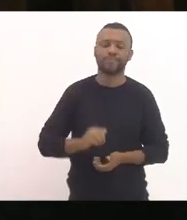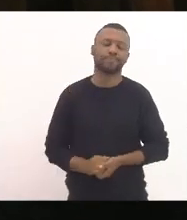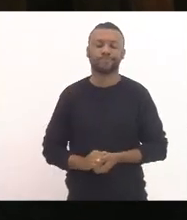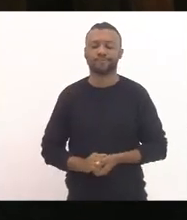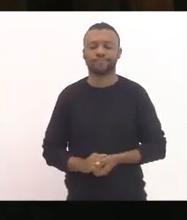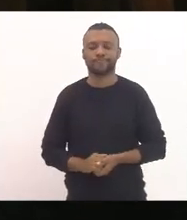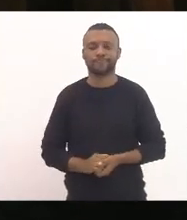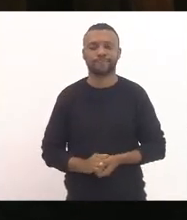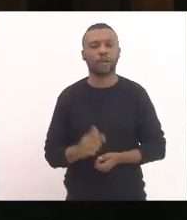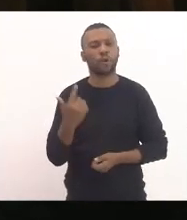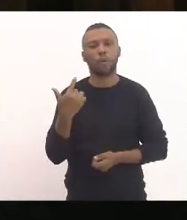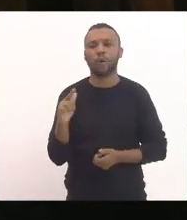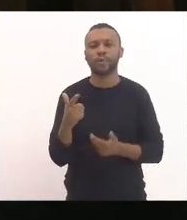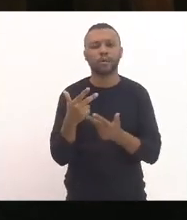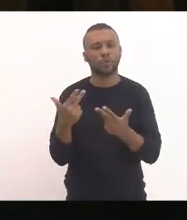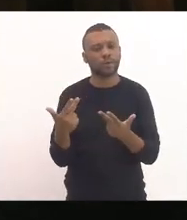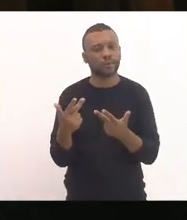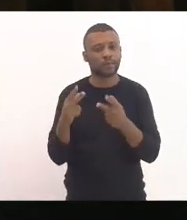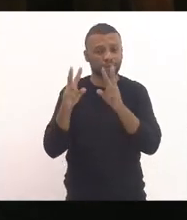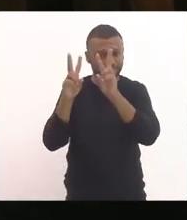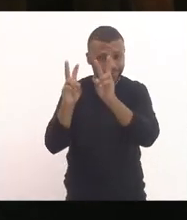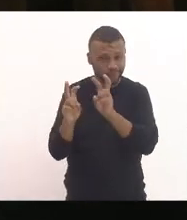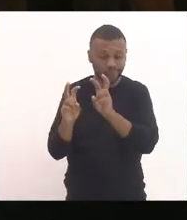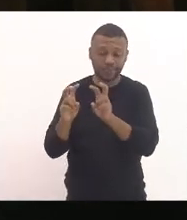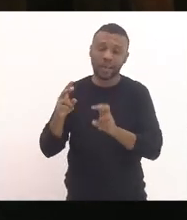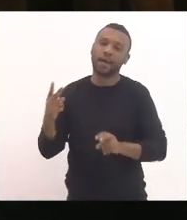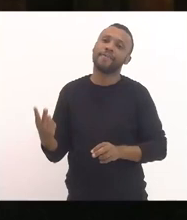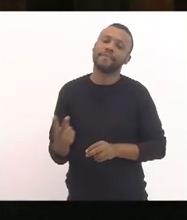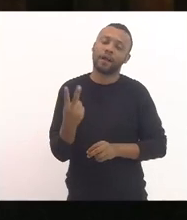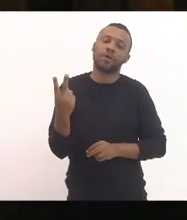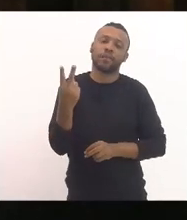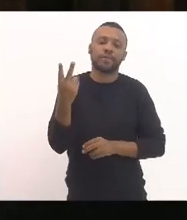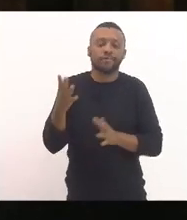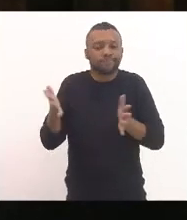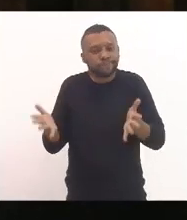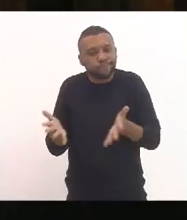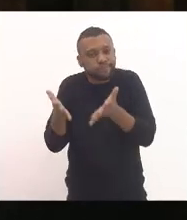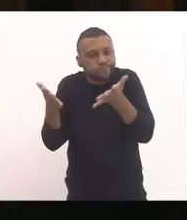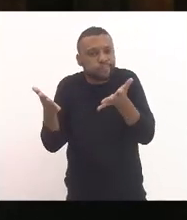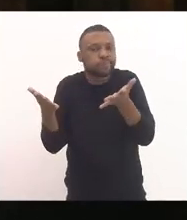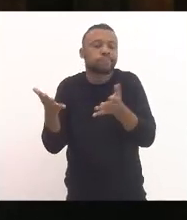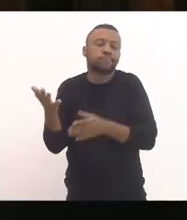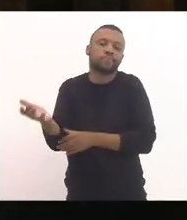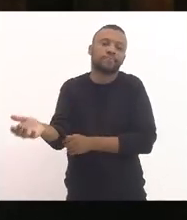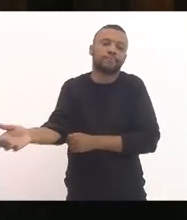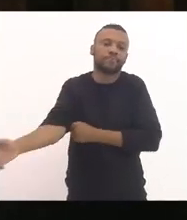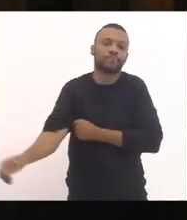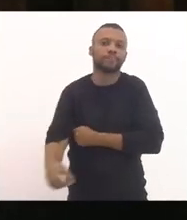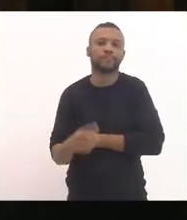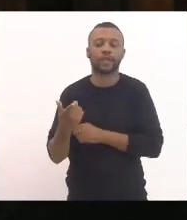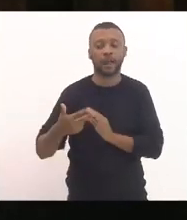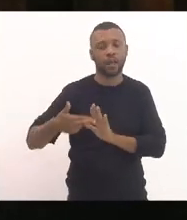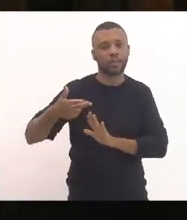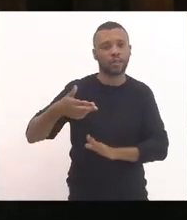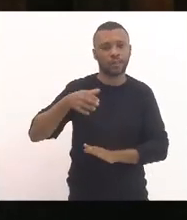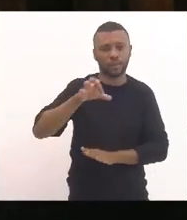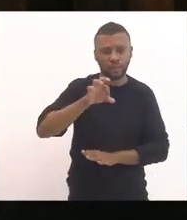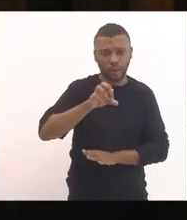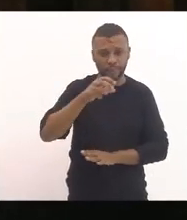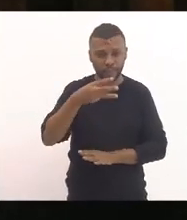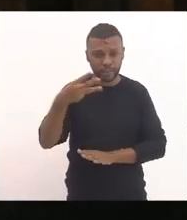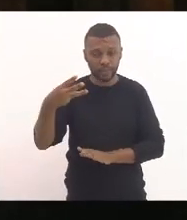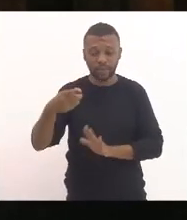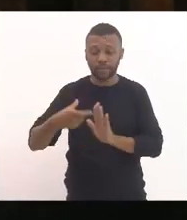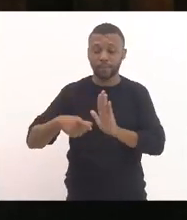questão que nós gostaríamos de falar foi sobre valorização foi criado também pela tribo pela resolução 933